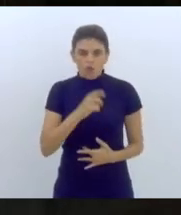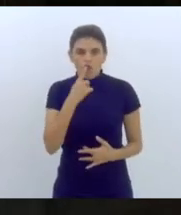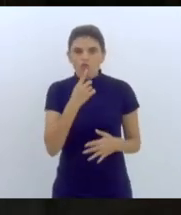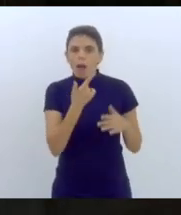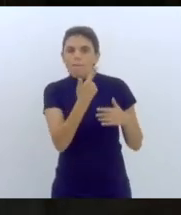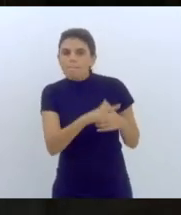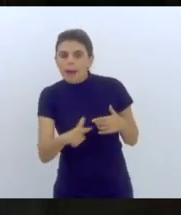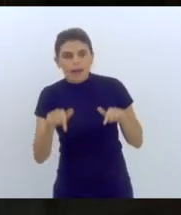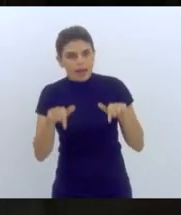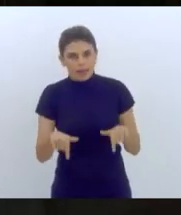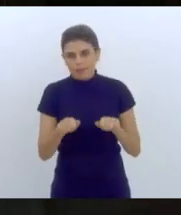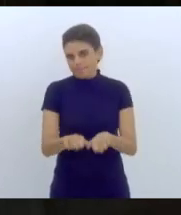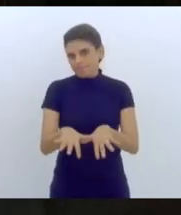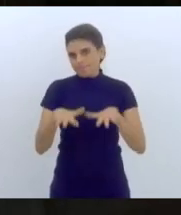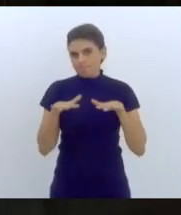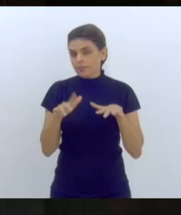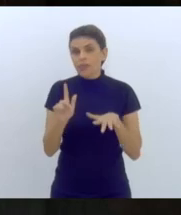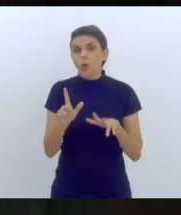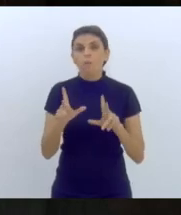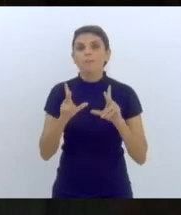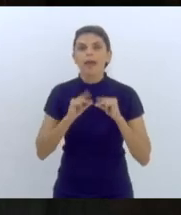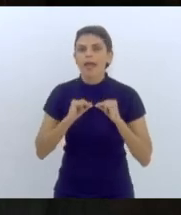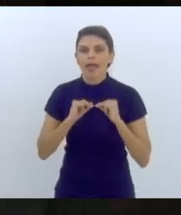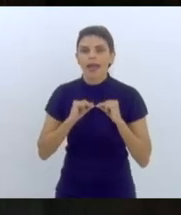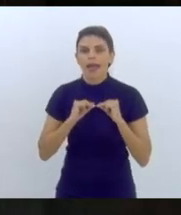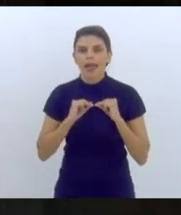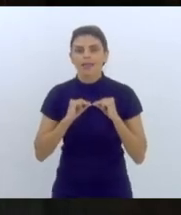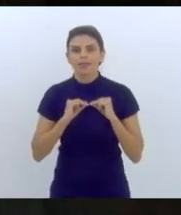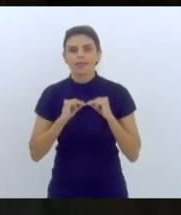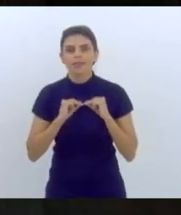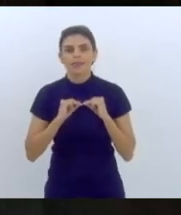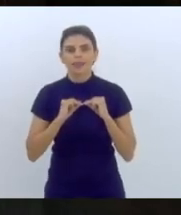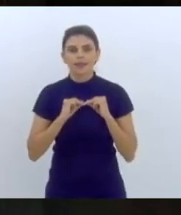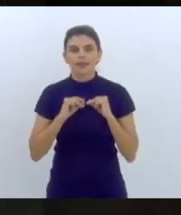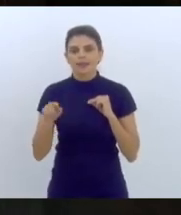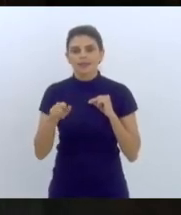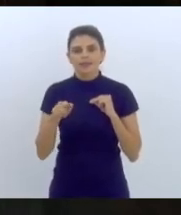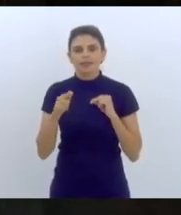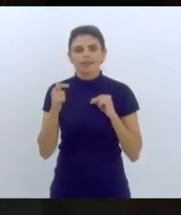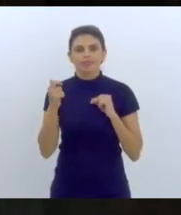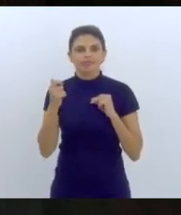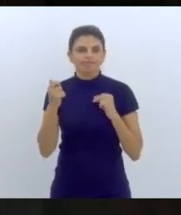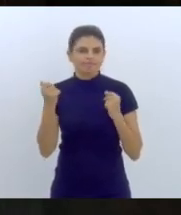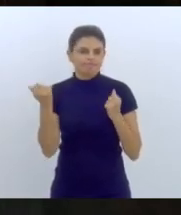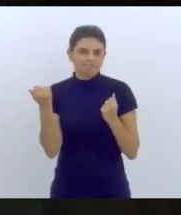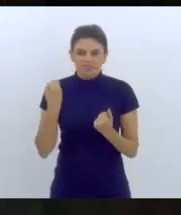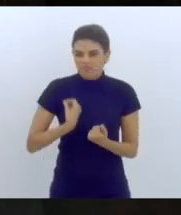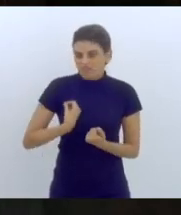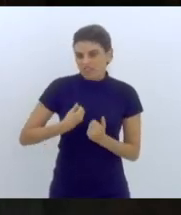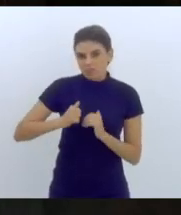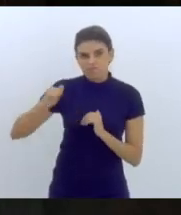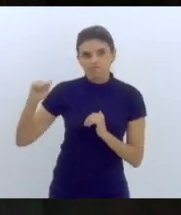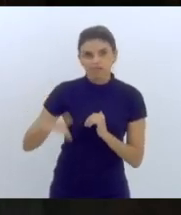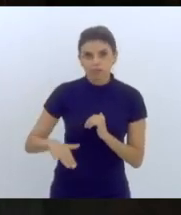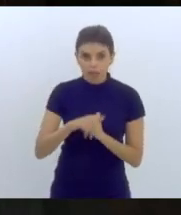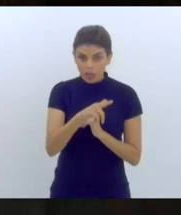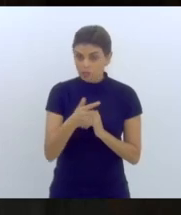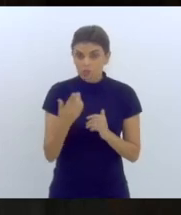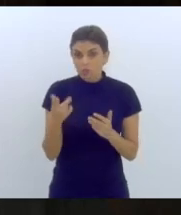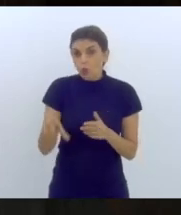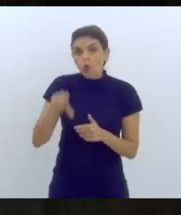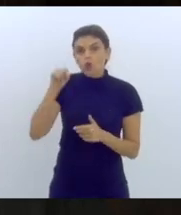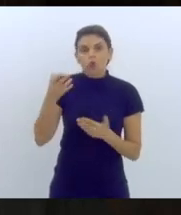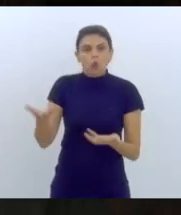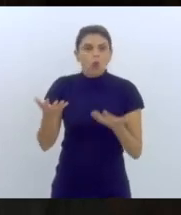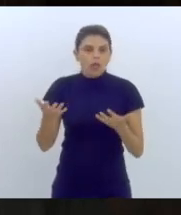nesse plenário, porque eu acho que ele não merece ser puxado para essa baixaria. Ele, na vida dele, não escolheu ser uma pessoa pública,